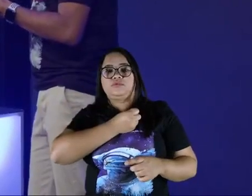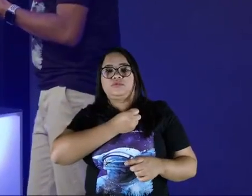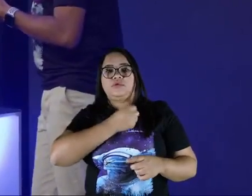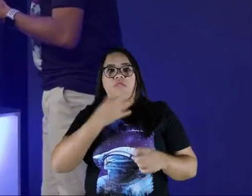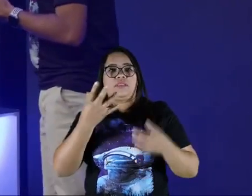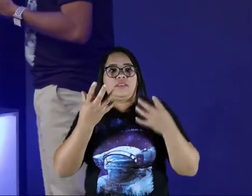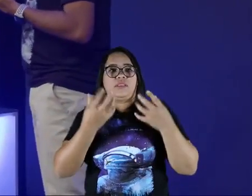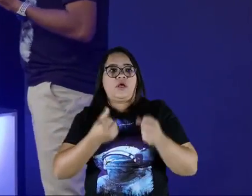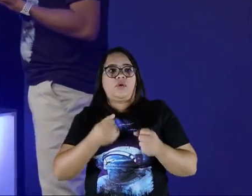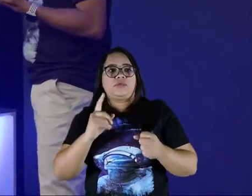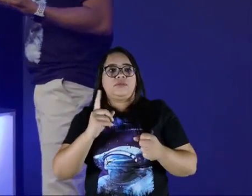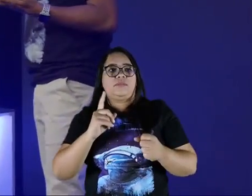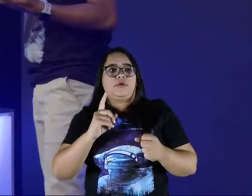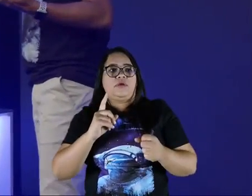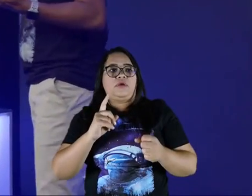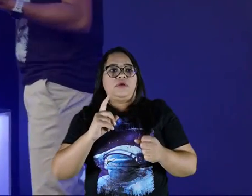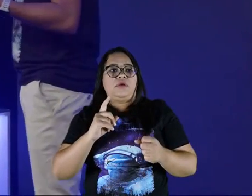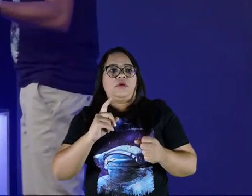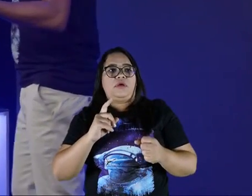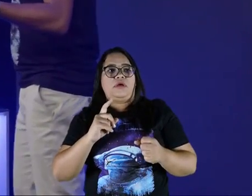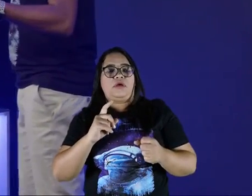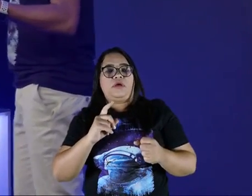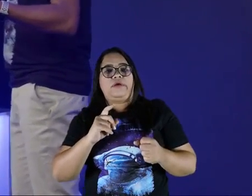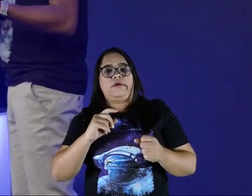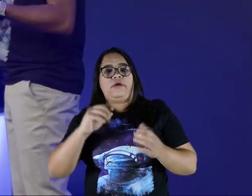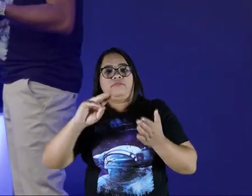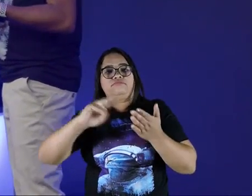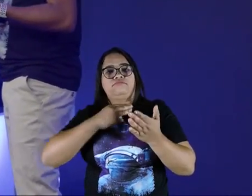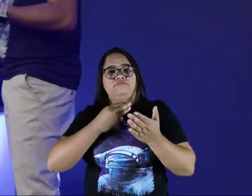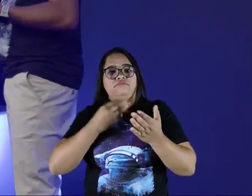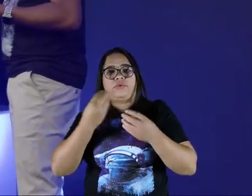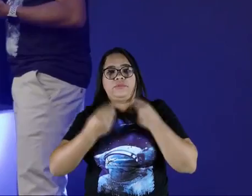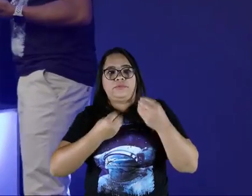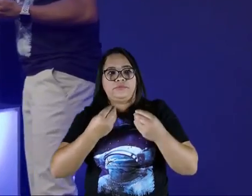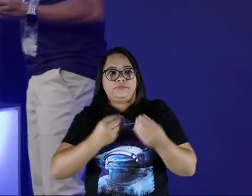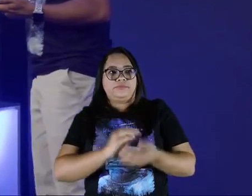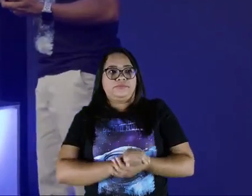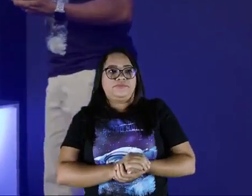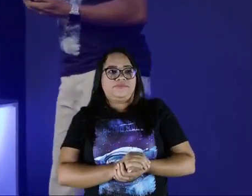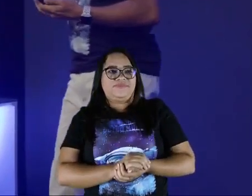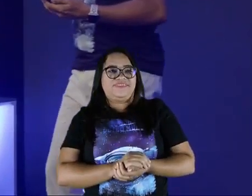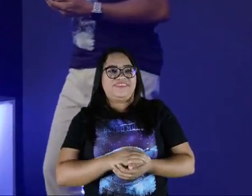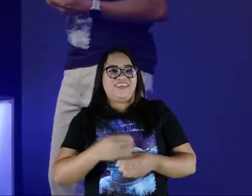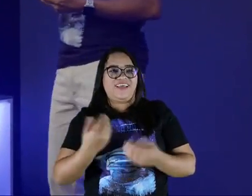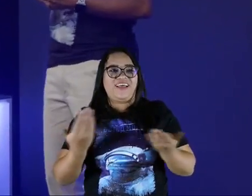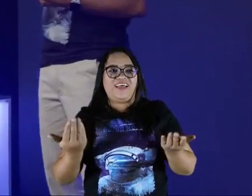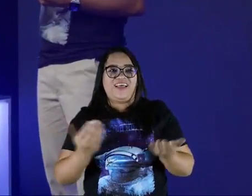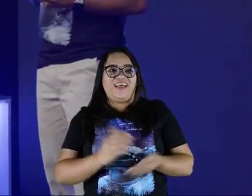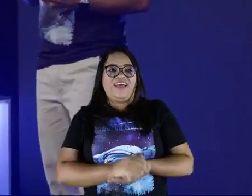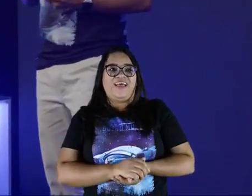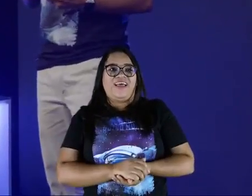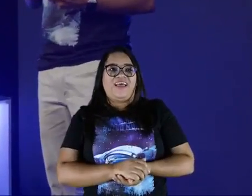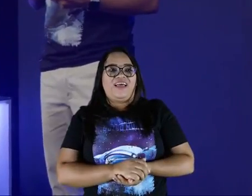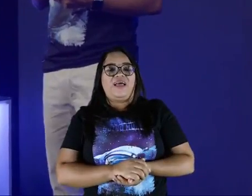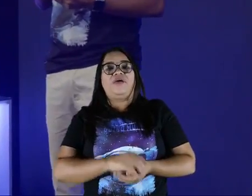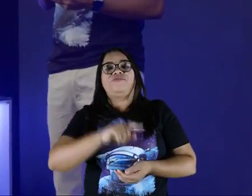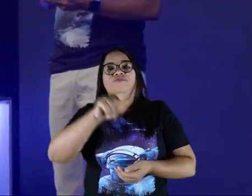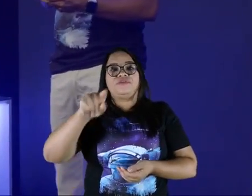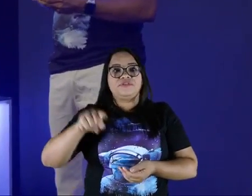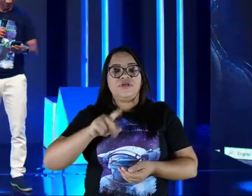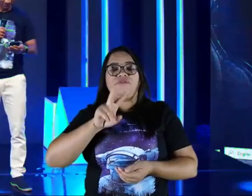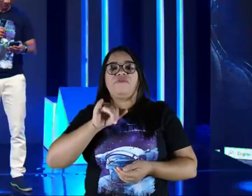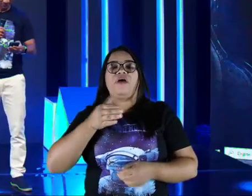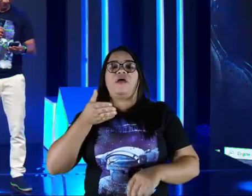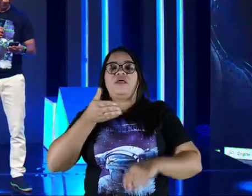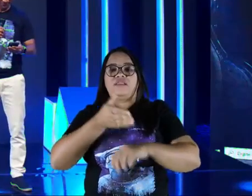não recebi, ou opa, eu não opa. Recebi o SMS como que o pastor faz, então? Omar mandou para gente. Como é que faz agora? Então, você vai entrar